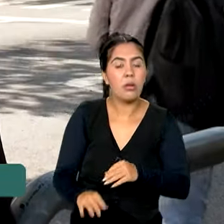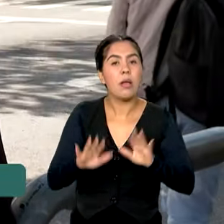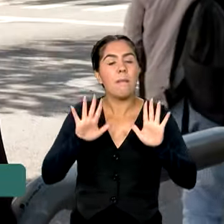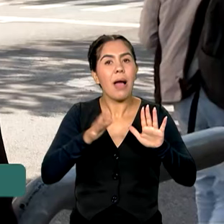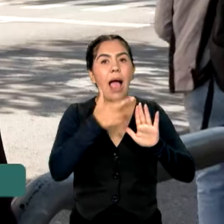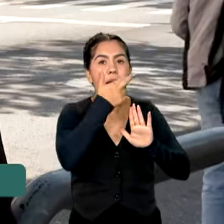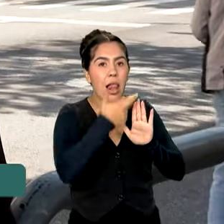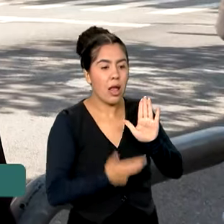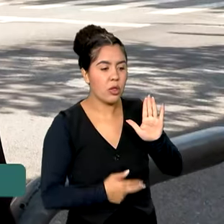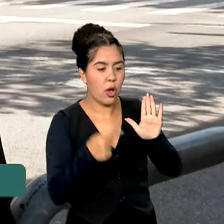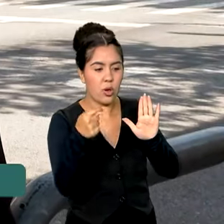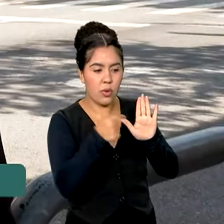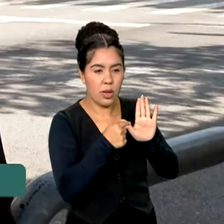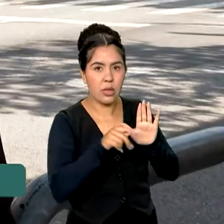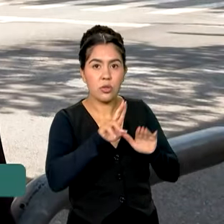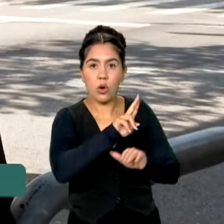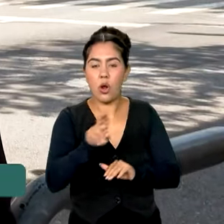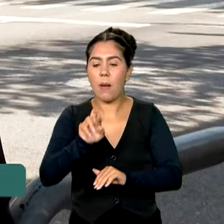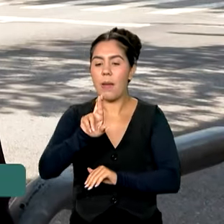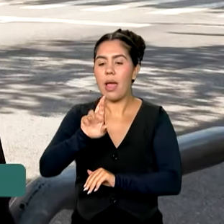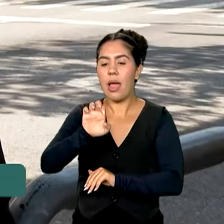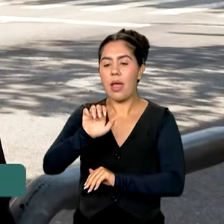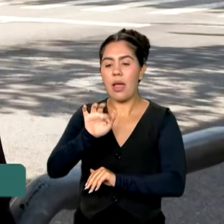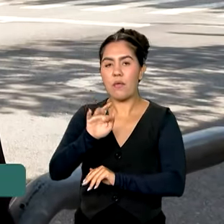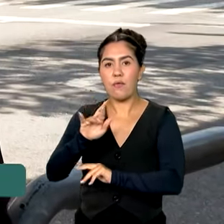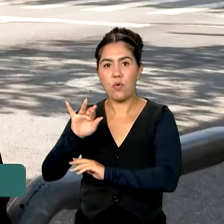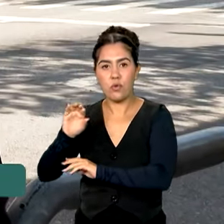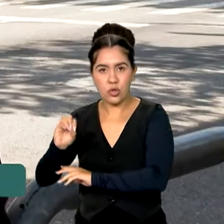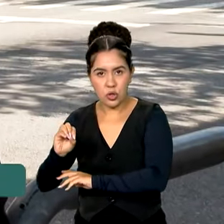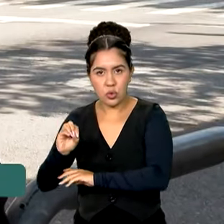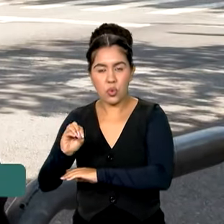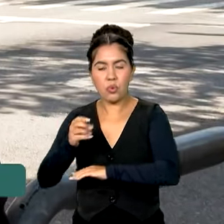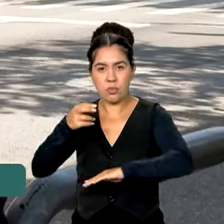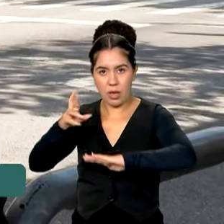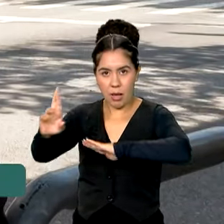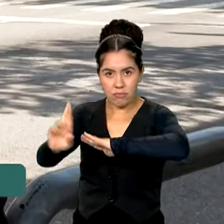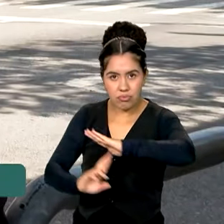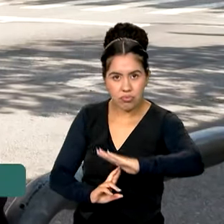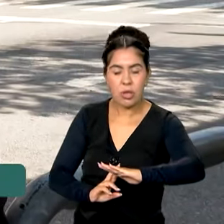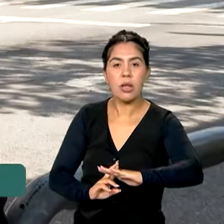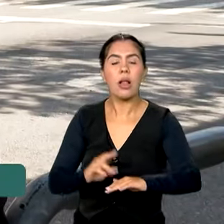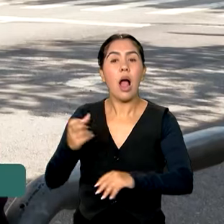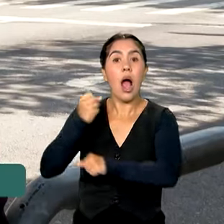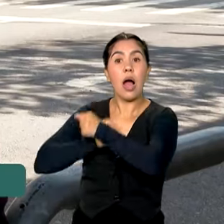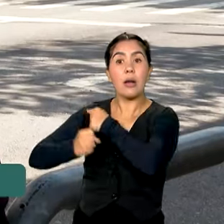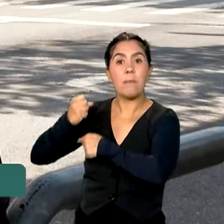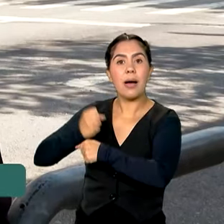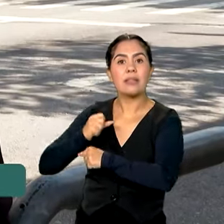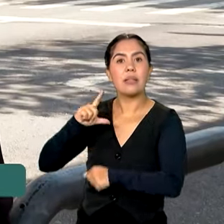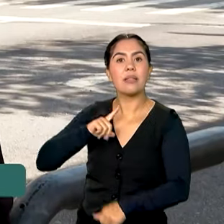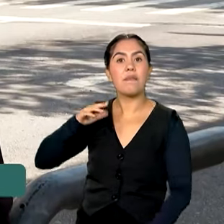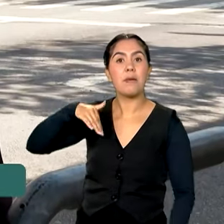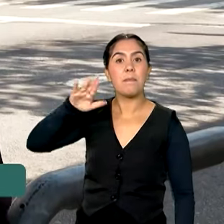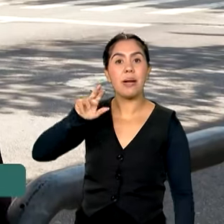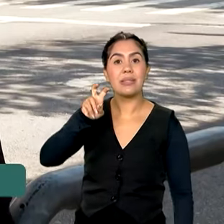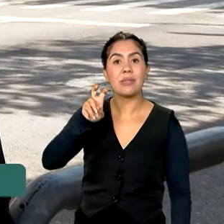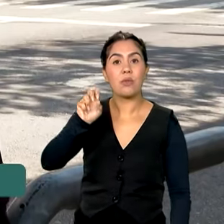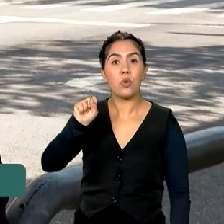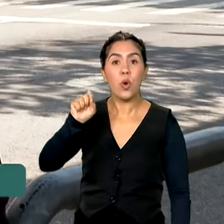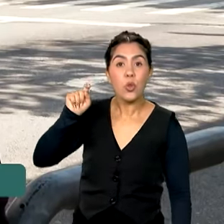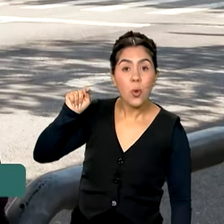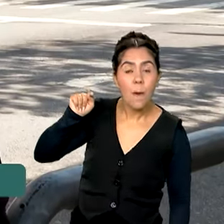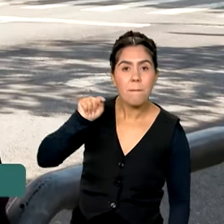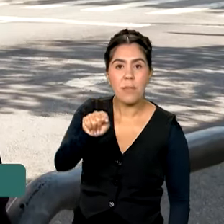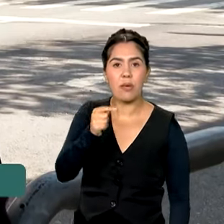relatório Refúgio em Números, no ano passado foram feitas mais de 58 mil solicitações